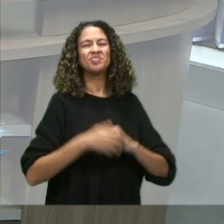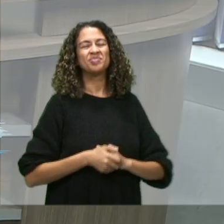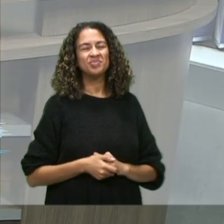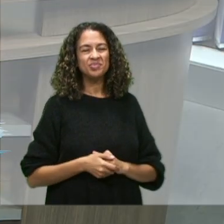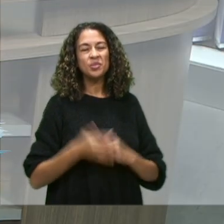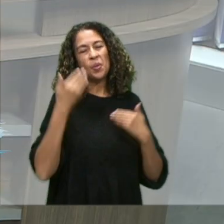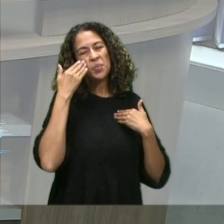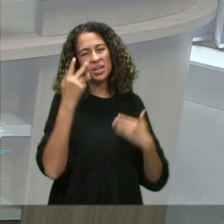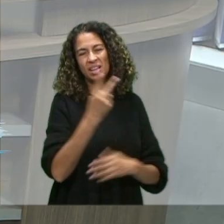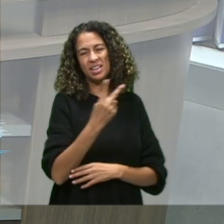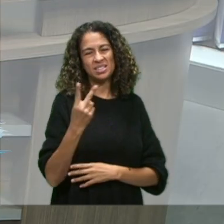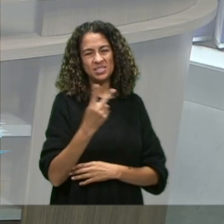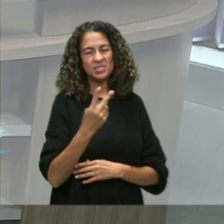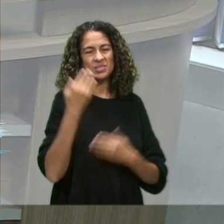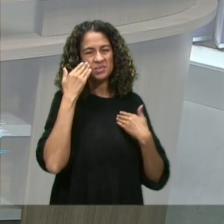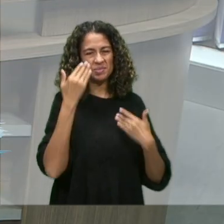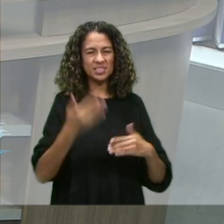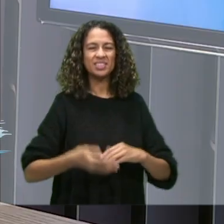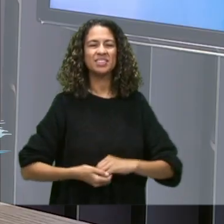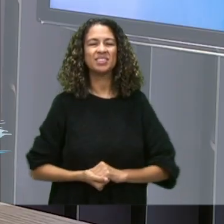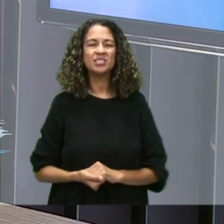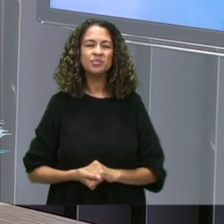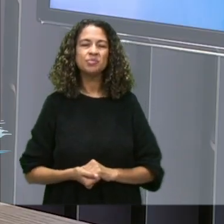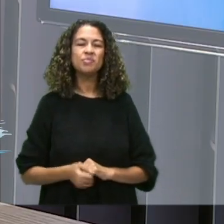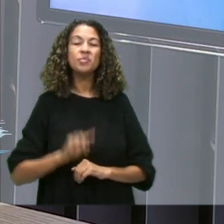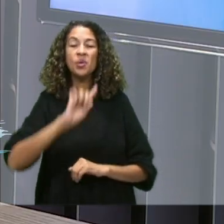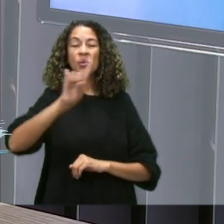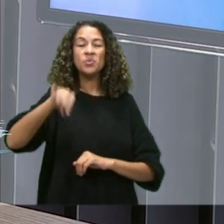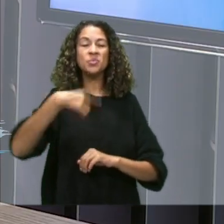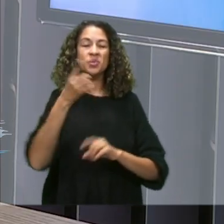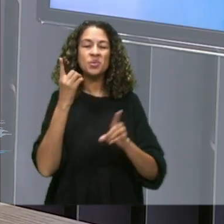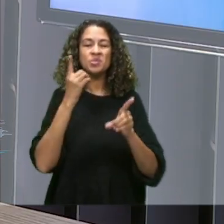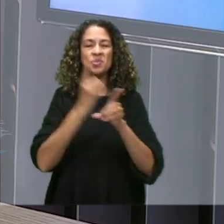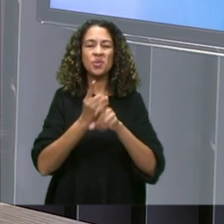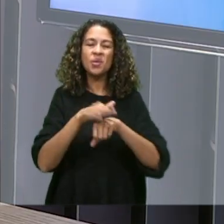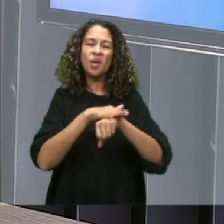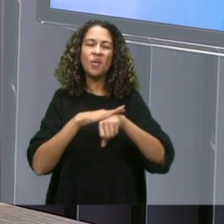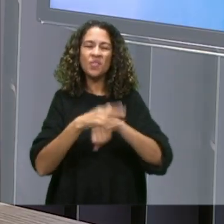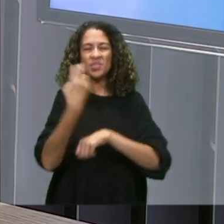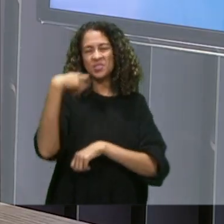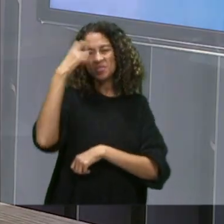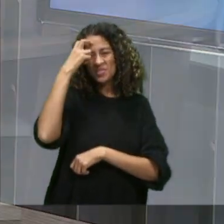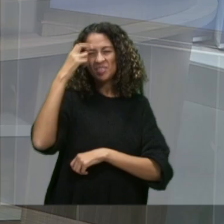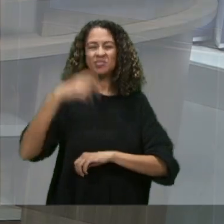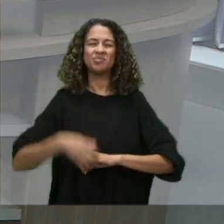Obrigada. Obrigada a vocês. Até a nossa próxima conversa cultural.